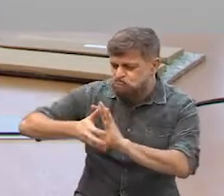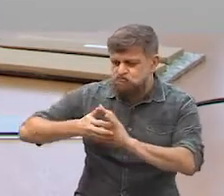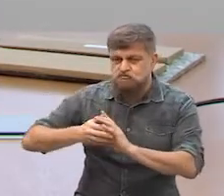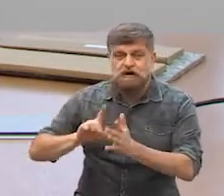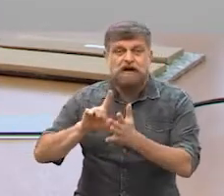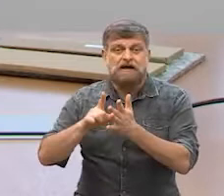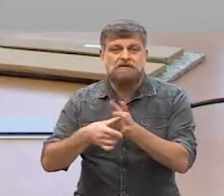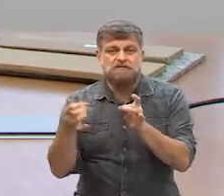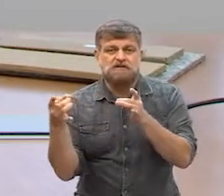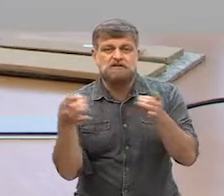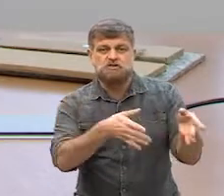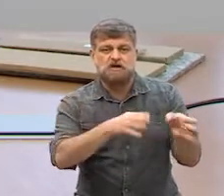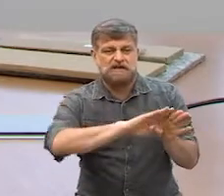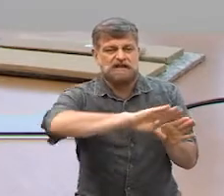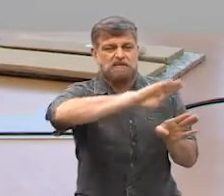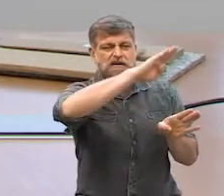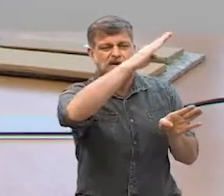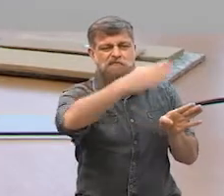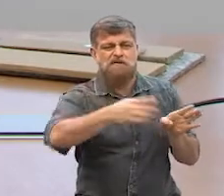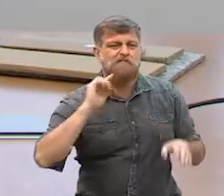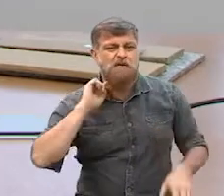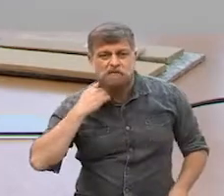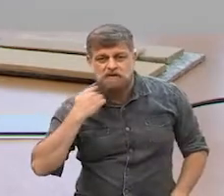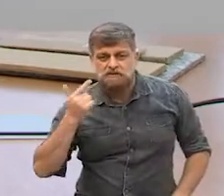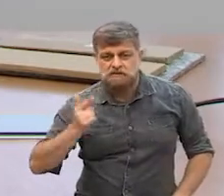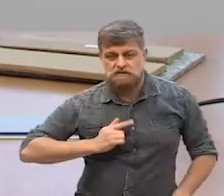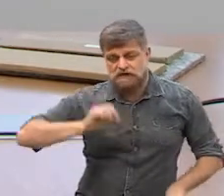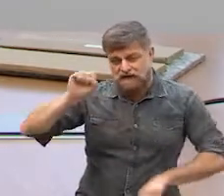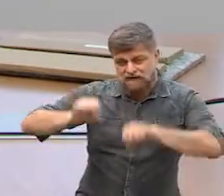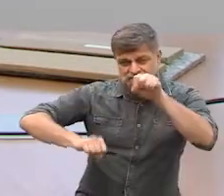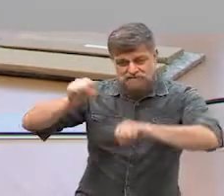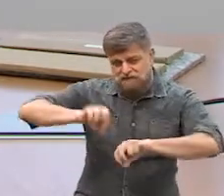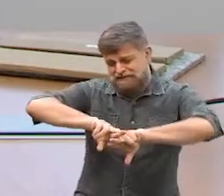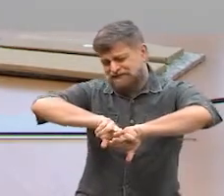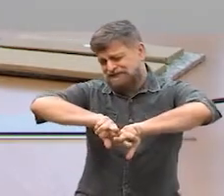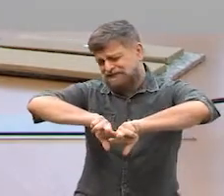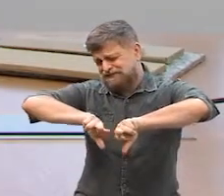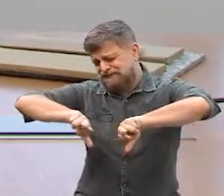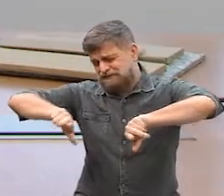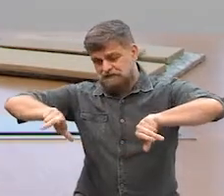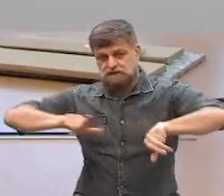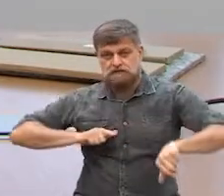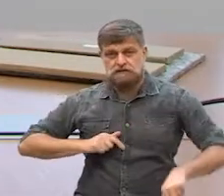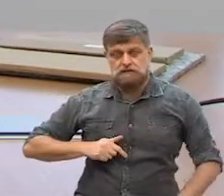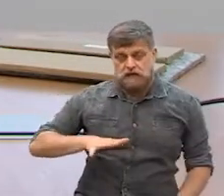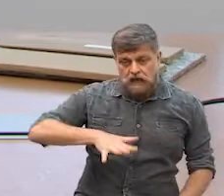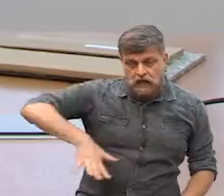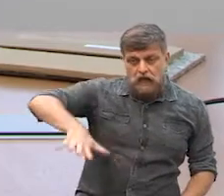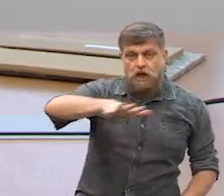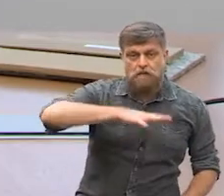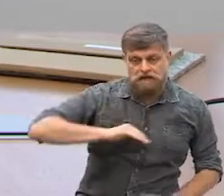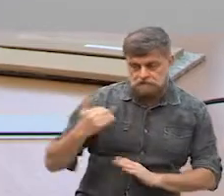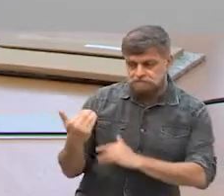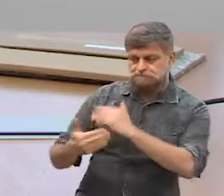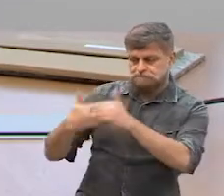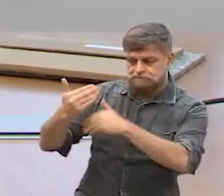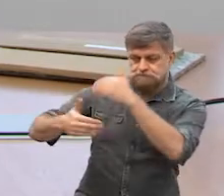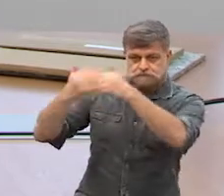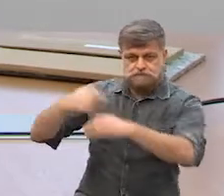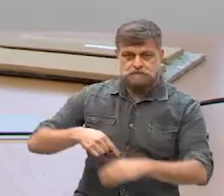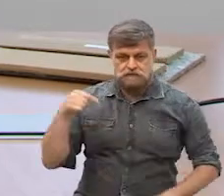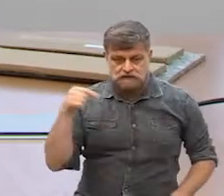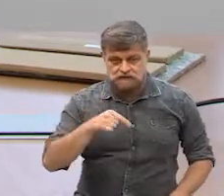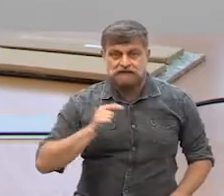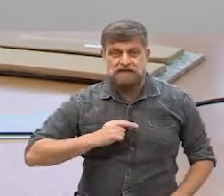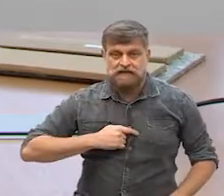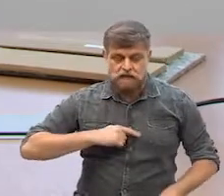aterro, né? Então, tem vários fabricantes ao longo de todo o Brasil, esse mercado está bem desenvolvido, dos fabricantes que realmente fazem esses